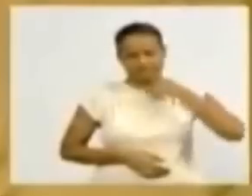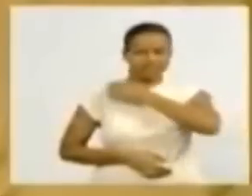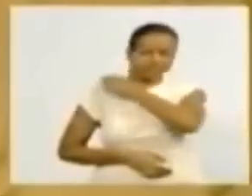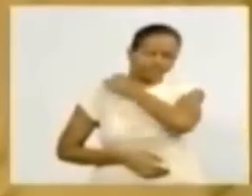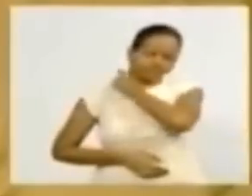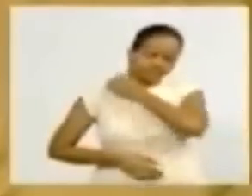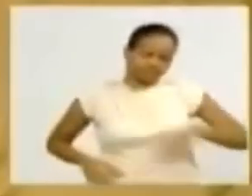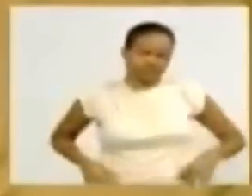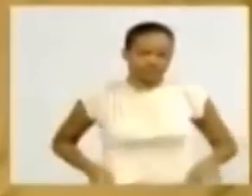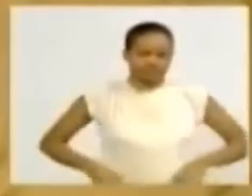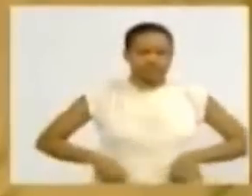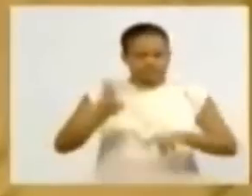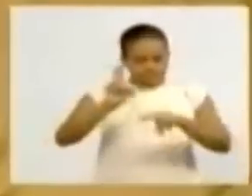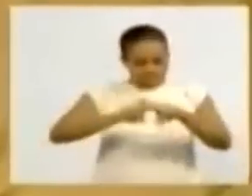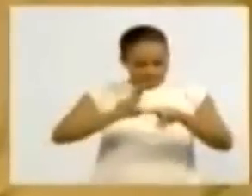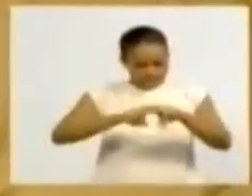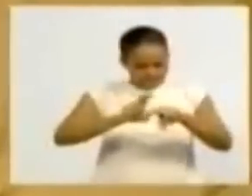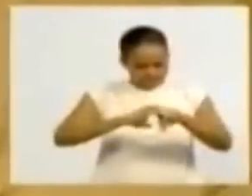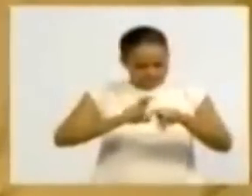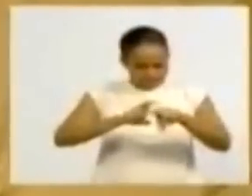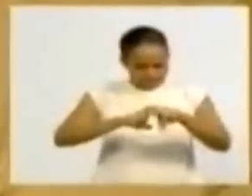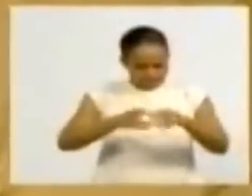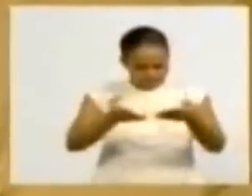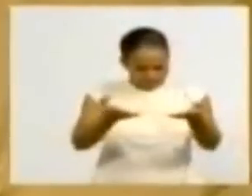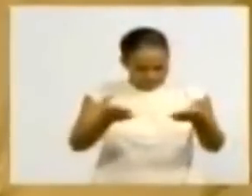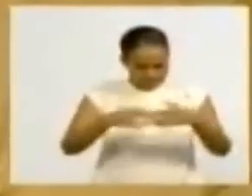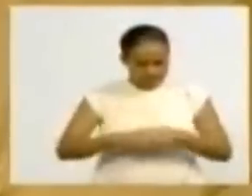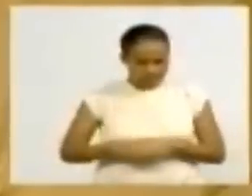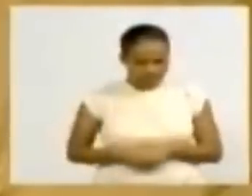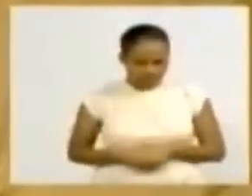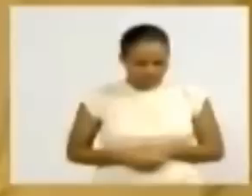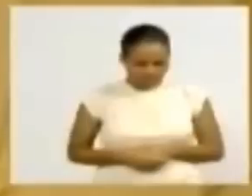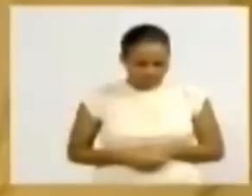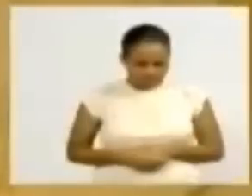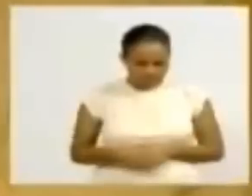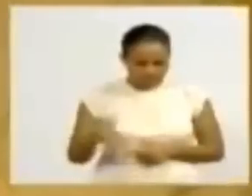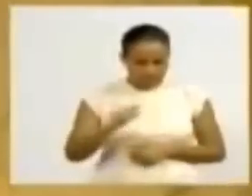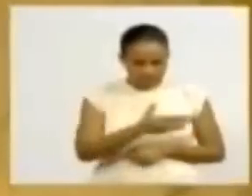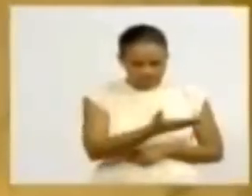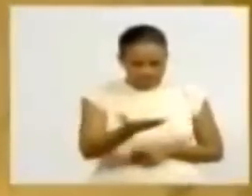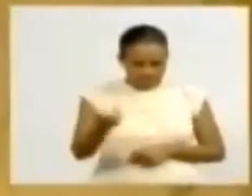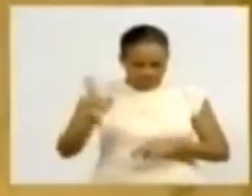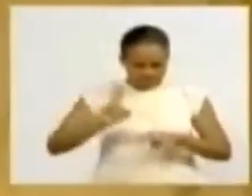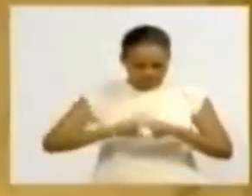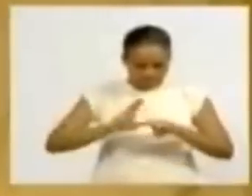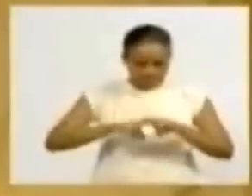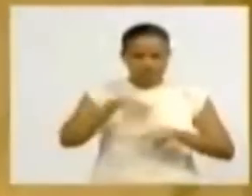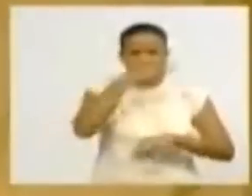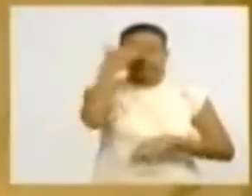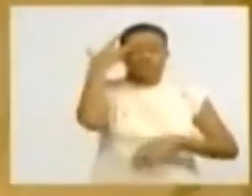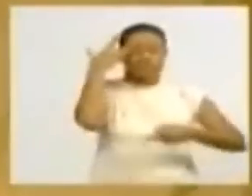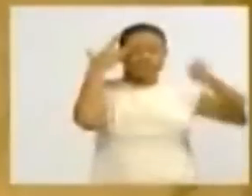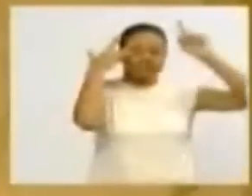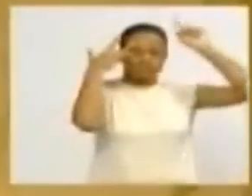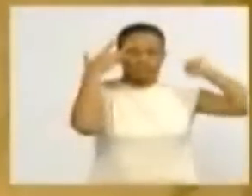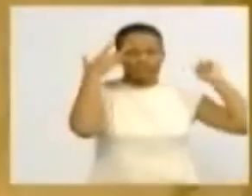Dá uma sentadinha, gente. Vamos lá. Isso, vocês aí, senta bonitinho. Se vocês ficam sentados, as pessoas que